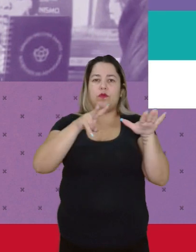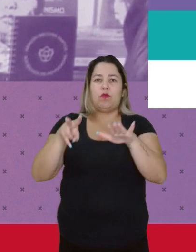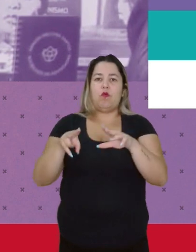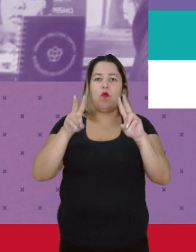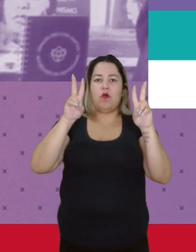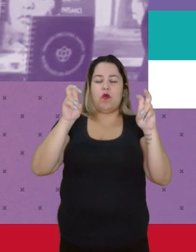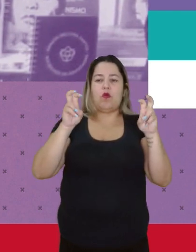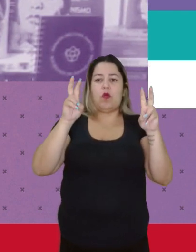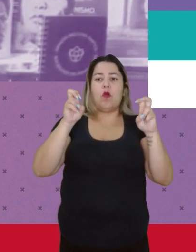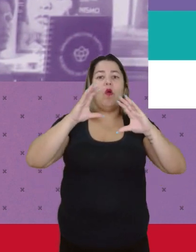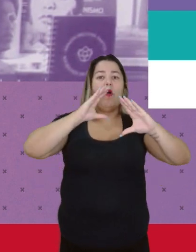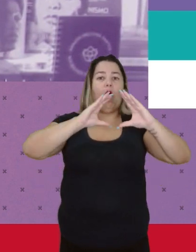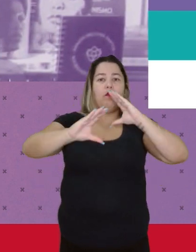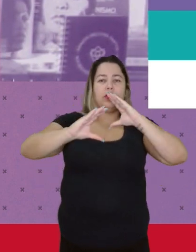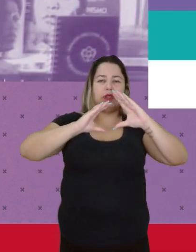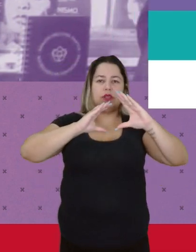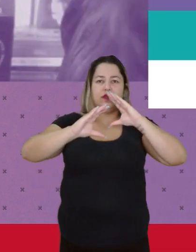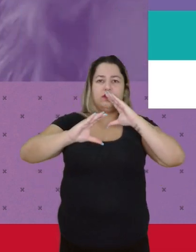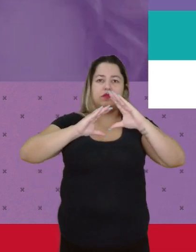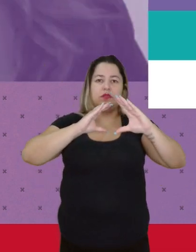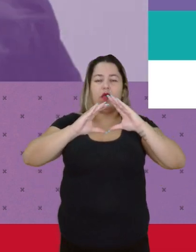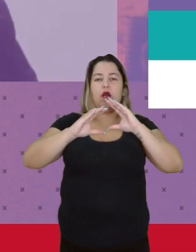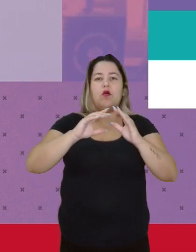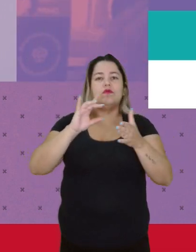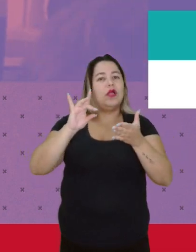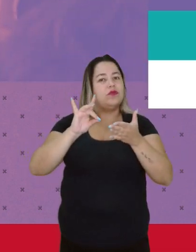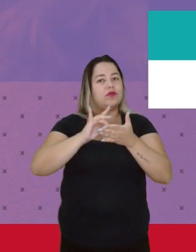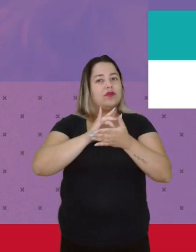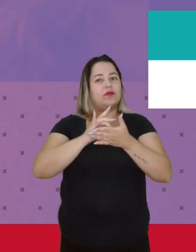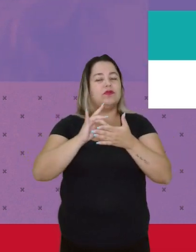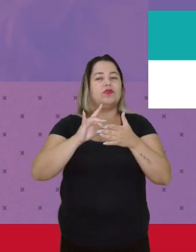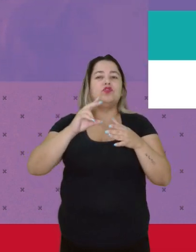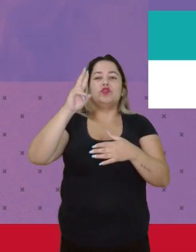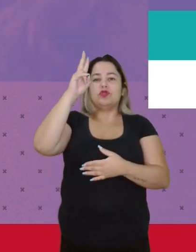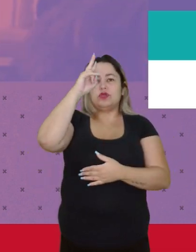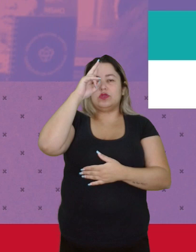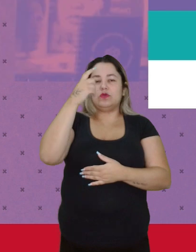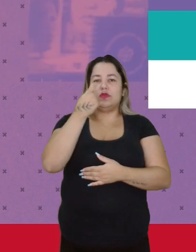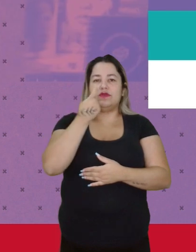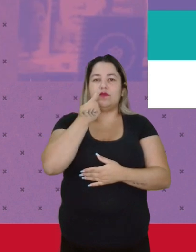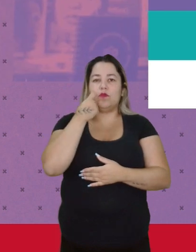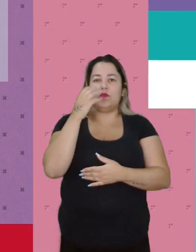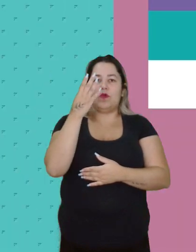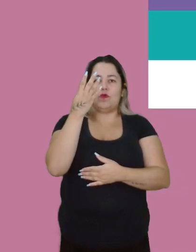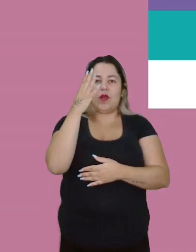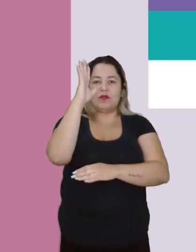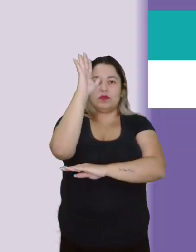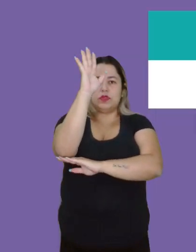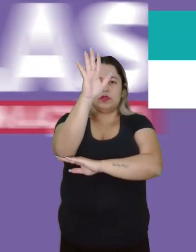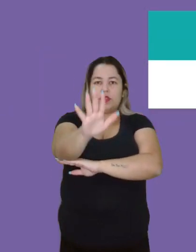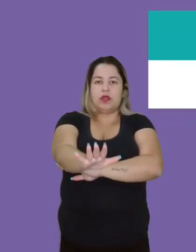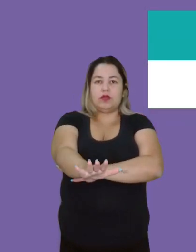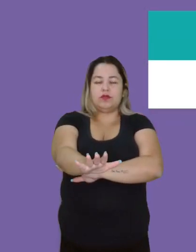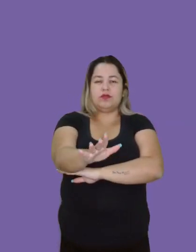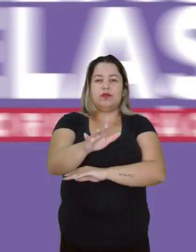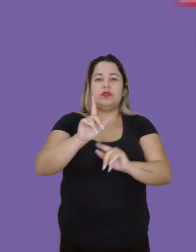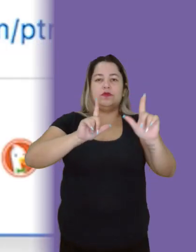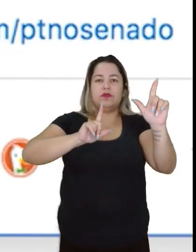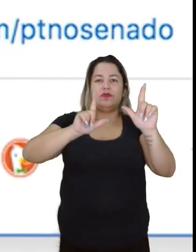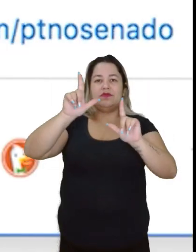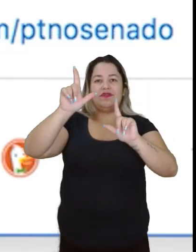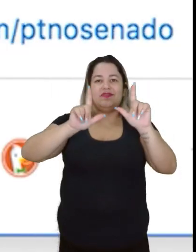será comunicação. Anote na sua agenda, de segunda a sexta-feira, às 4 da tarde, na TV